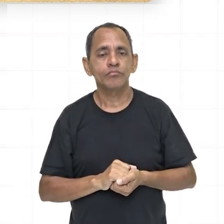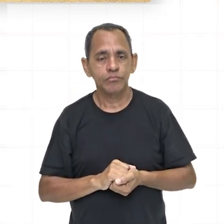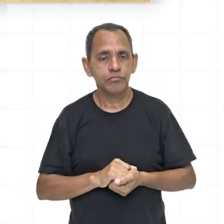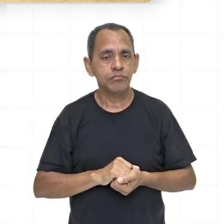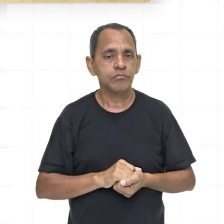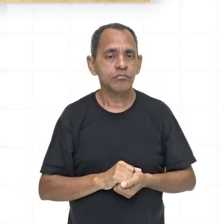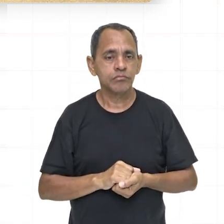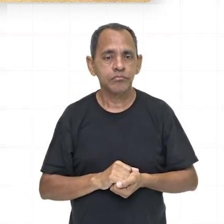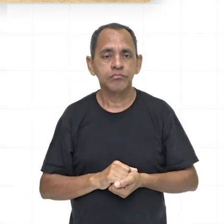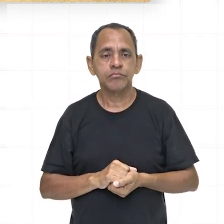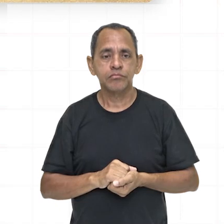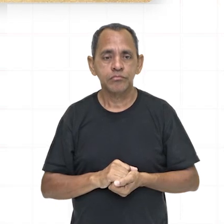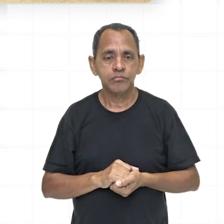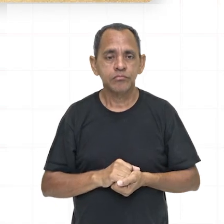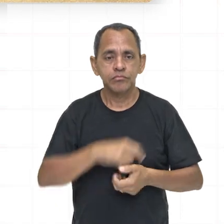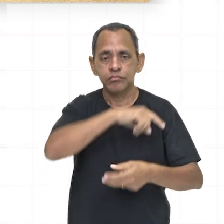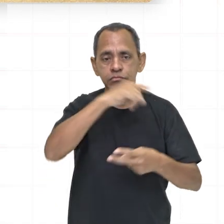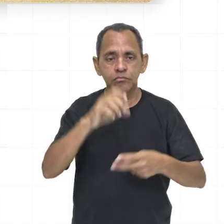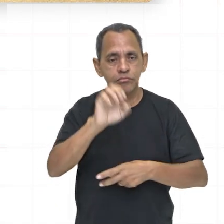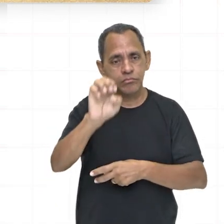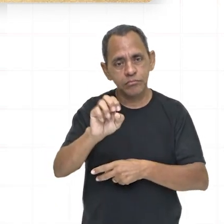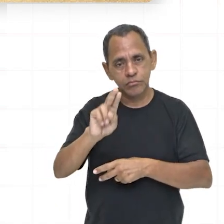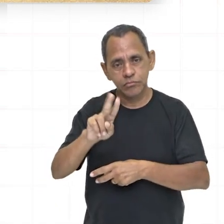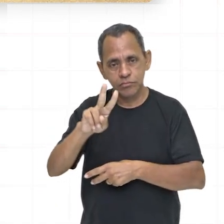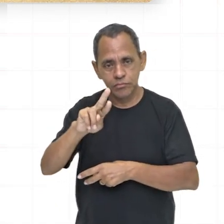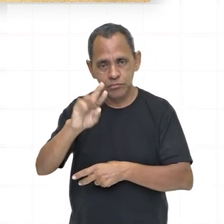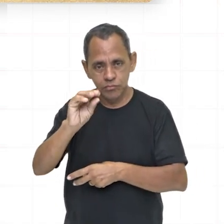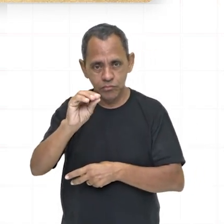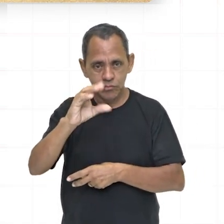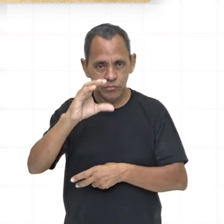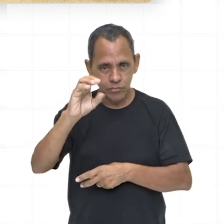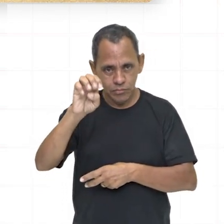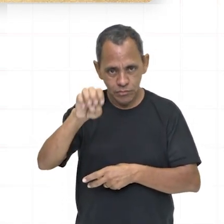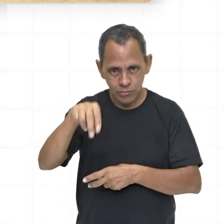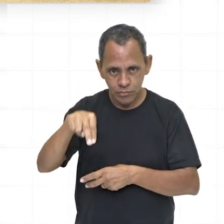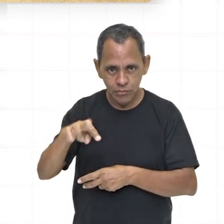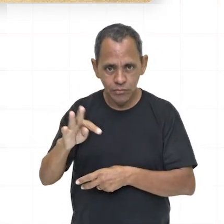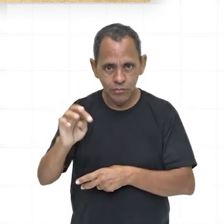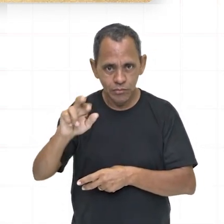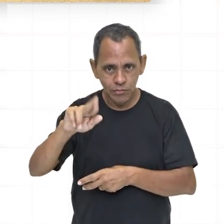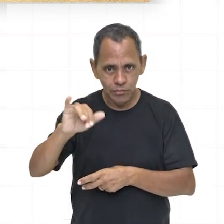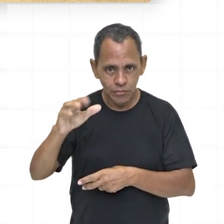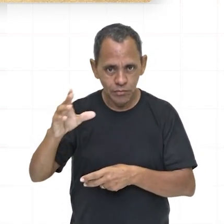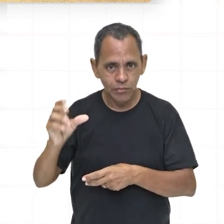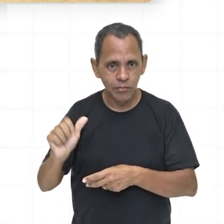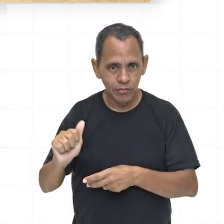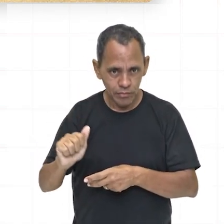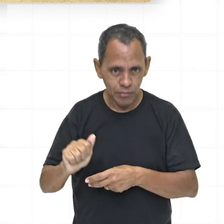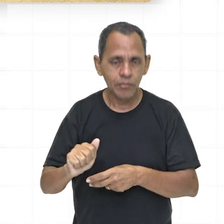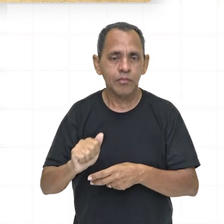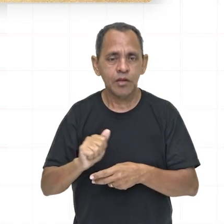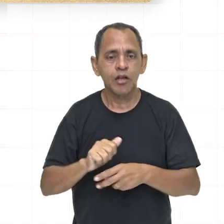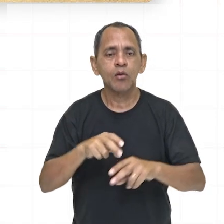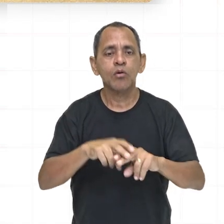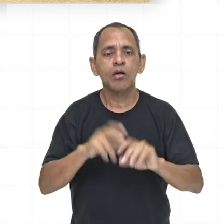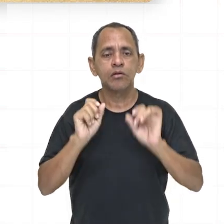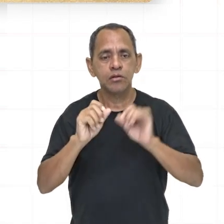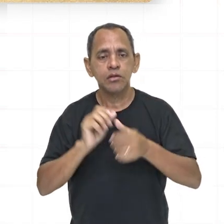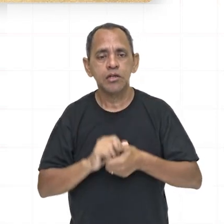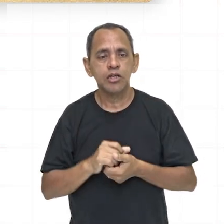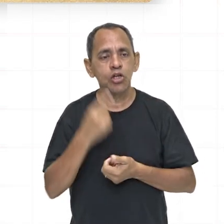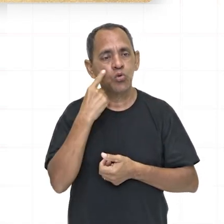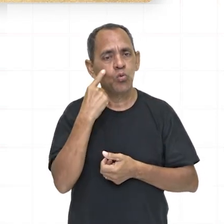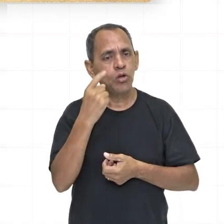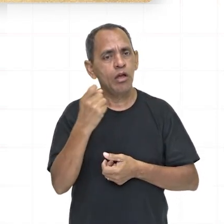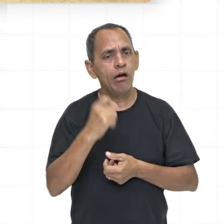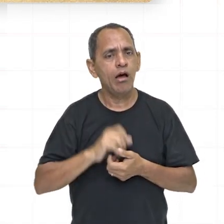características culturais de outros povos ali, línguas, costumes, história e etc. Um exemplo disso foi o